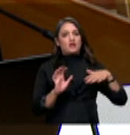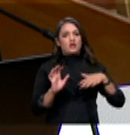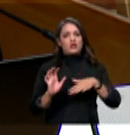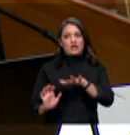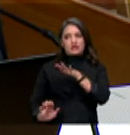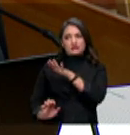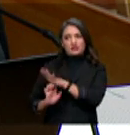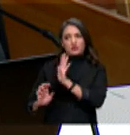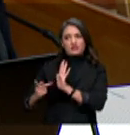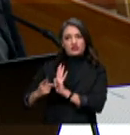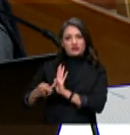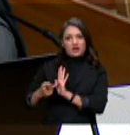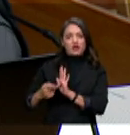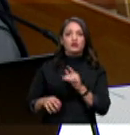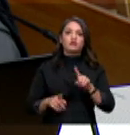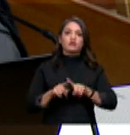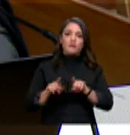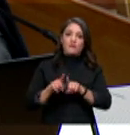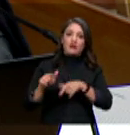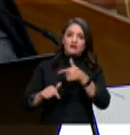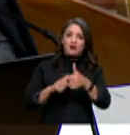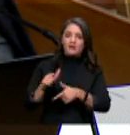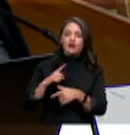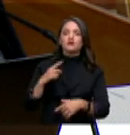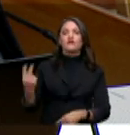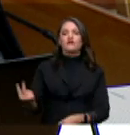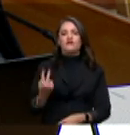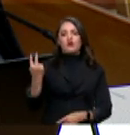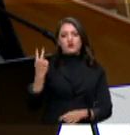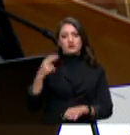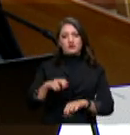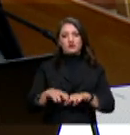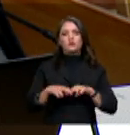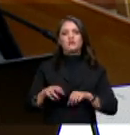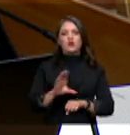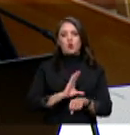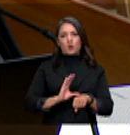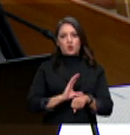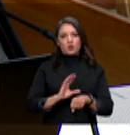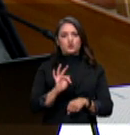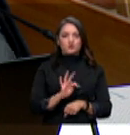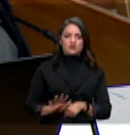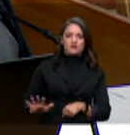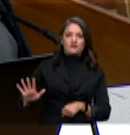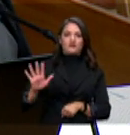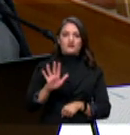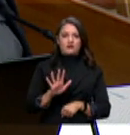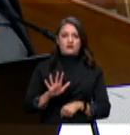outro, sindicato-trabalhador, foi valorizado pela Constituição Federal,